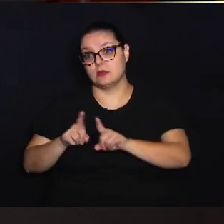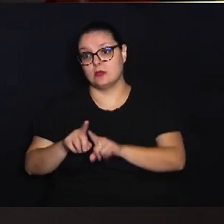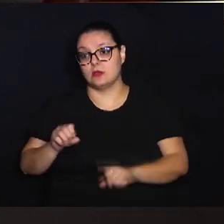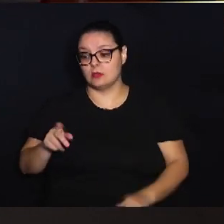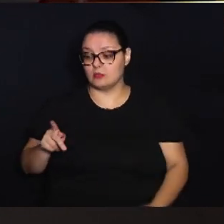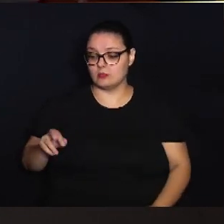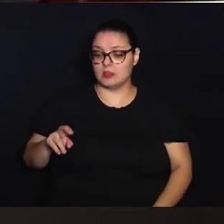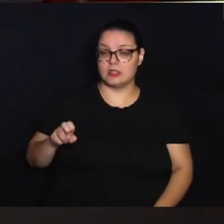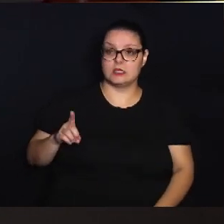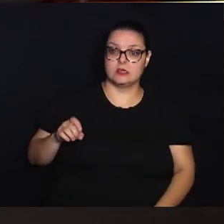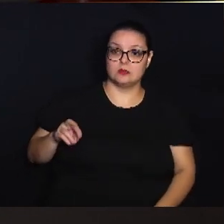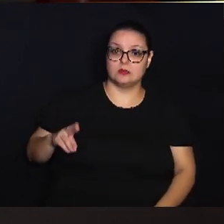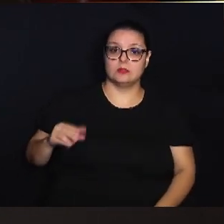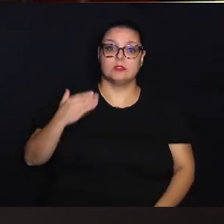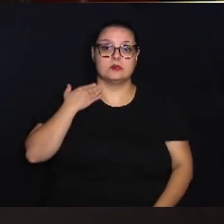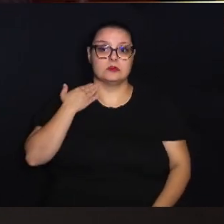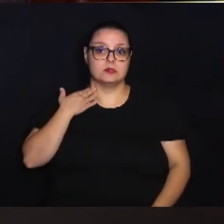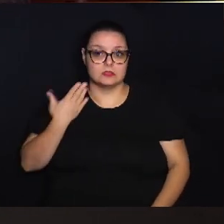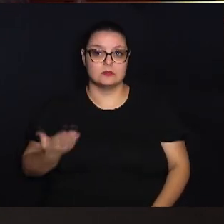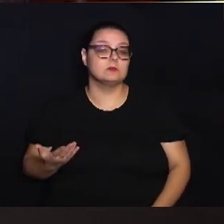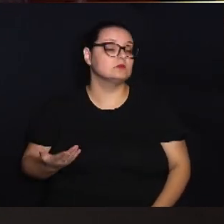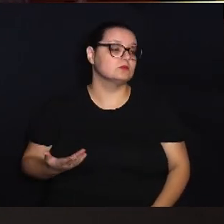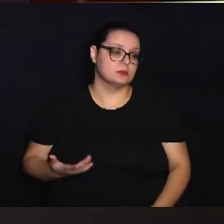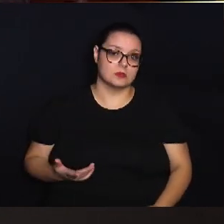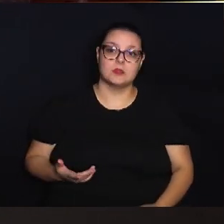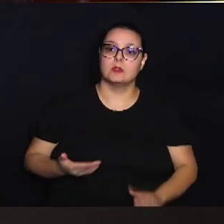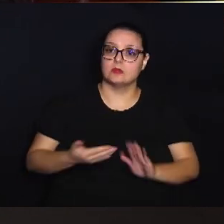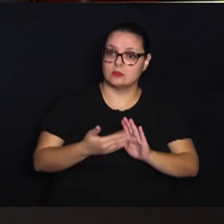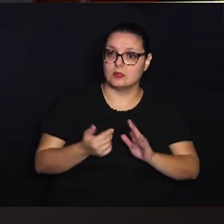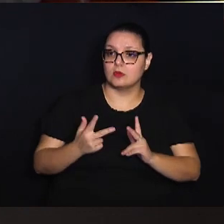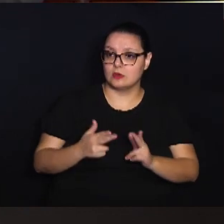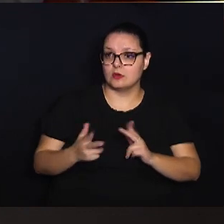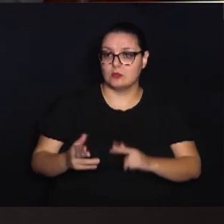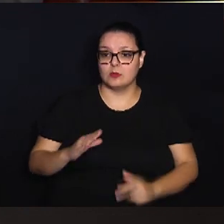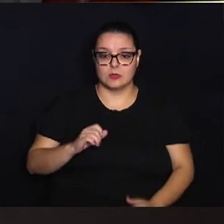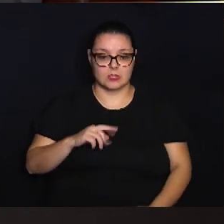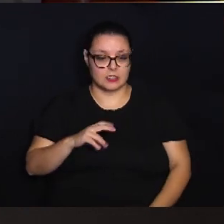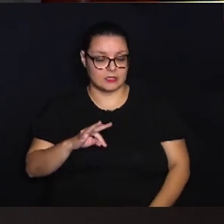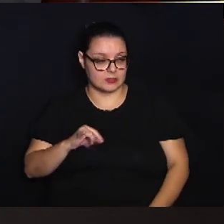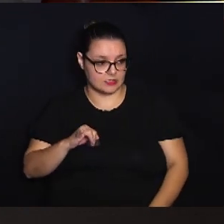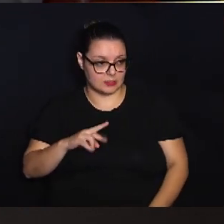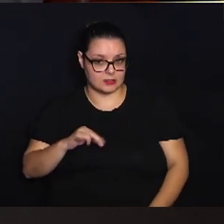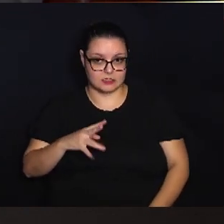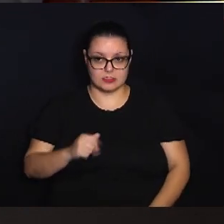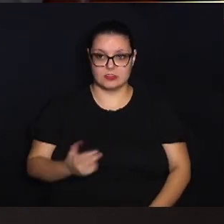parcerias com as operadoras bancárias, que normalmente concedem também o mesmo desconto da carteirinha, né,